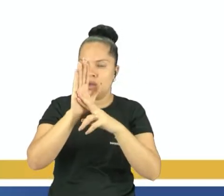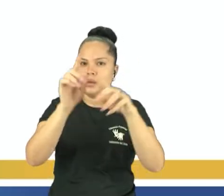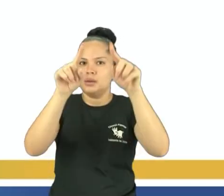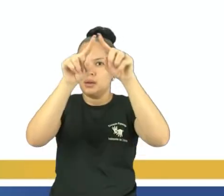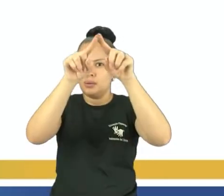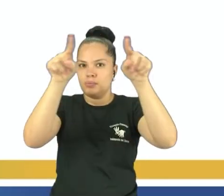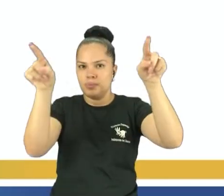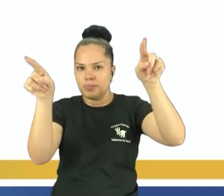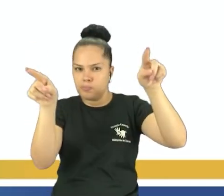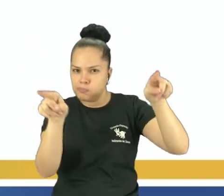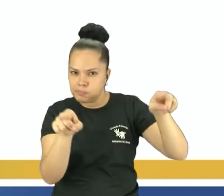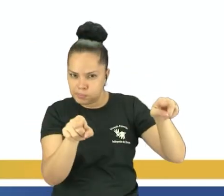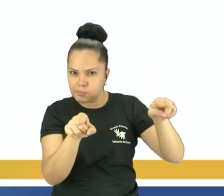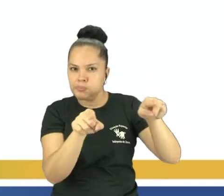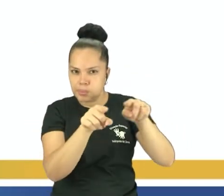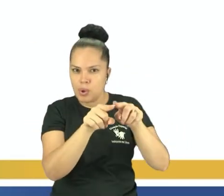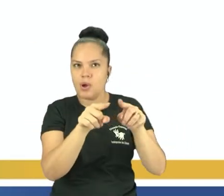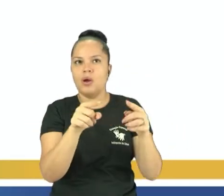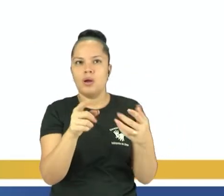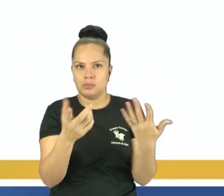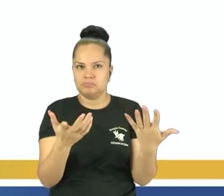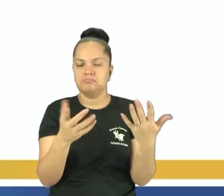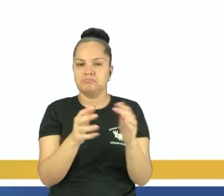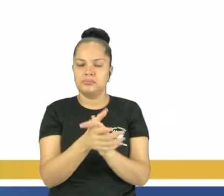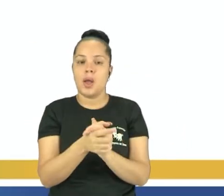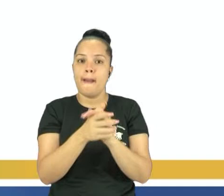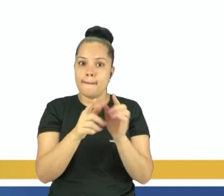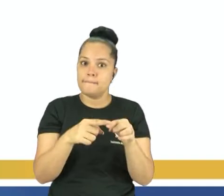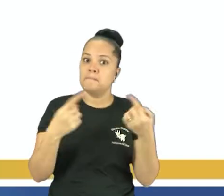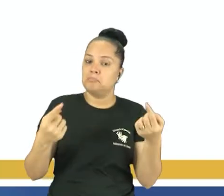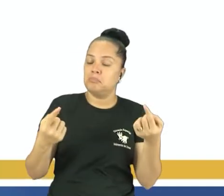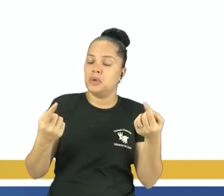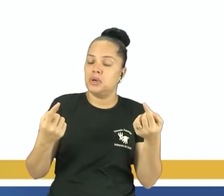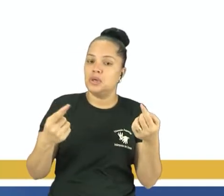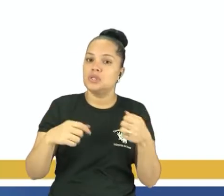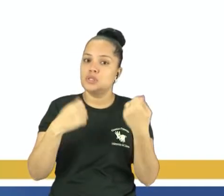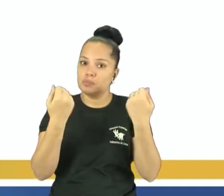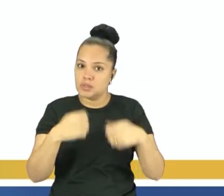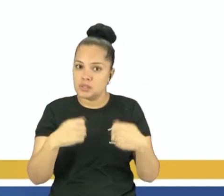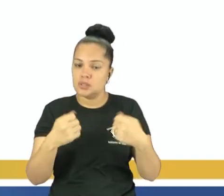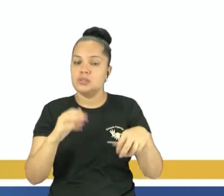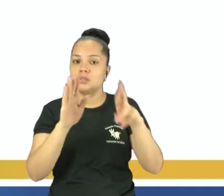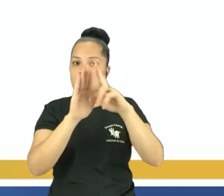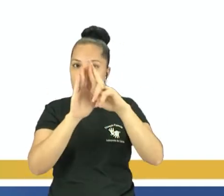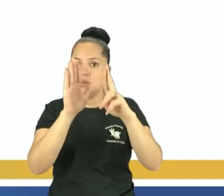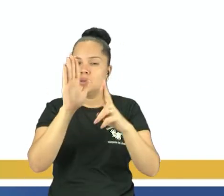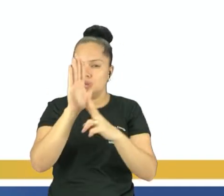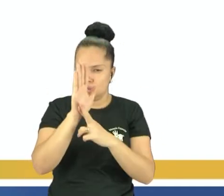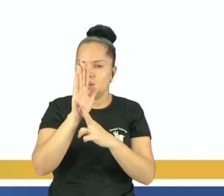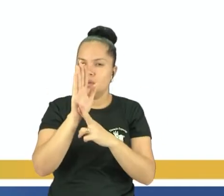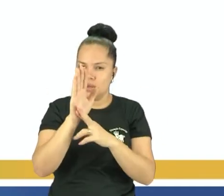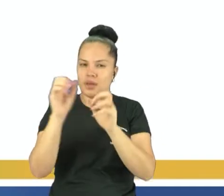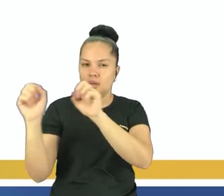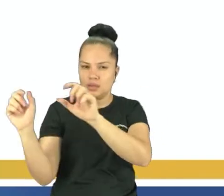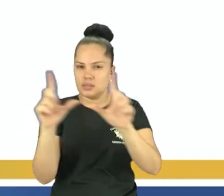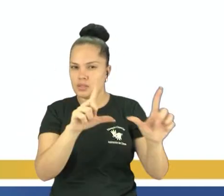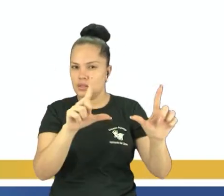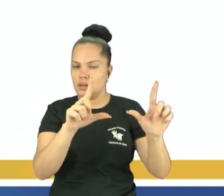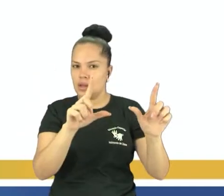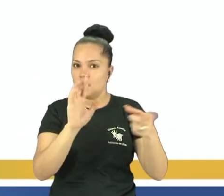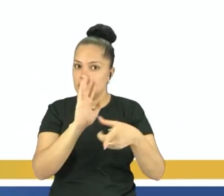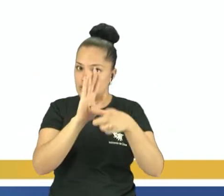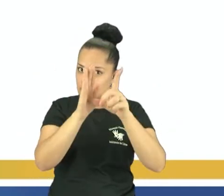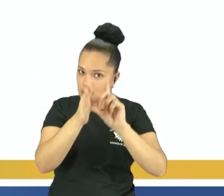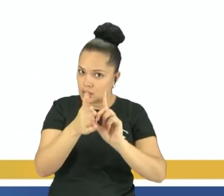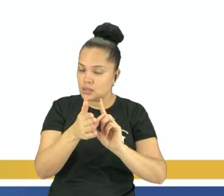que já visualizamos que ele tem, né, 4 lados. Mas, muito bem. A gente viu aí nos slides apresentados